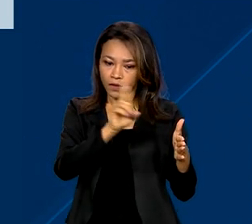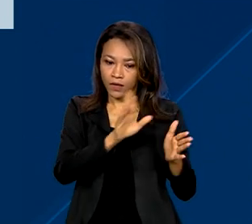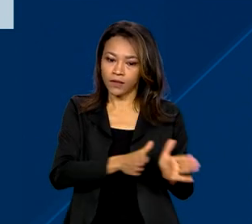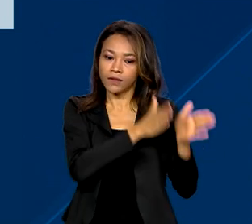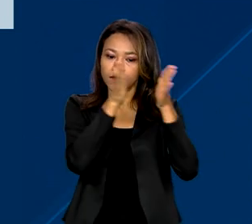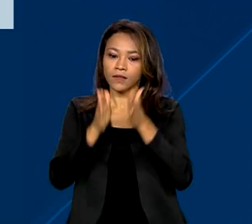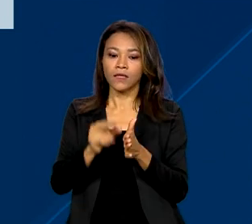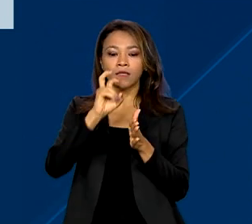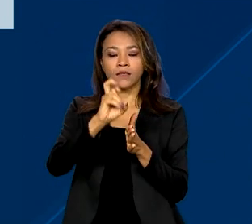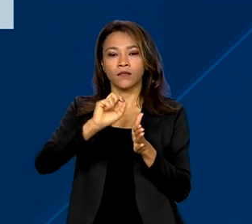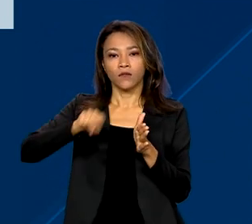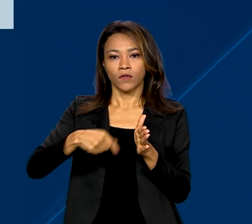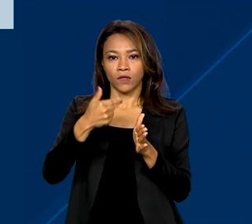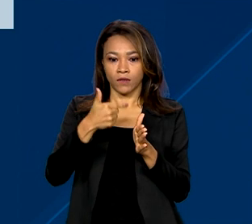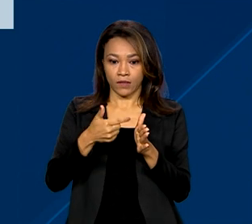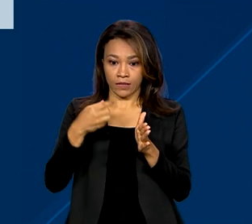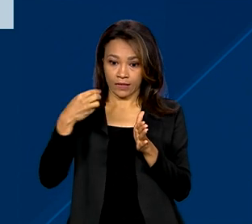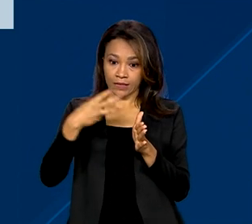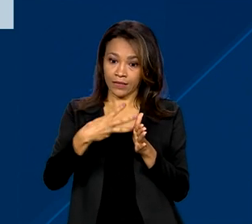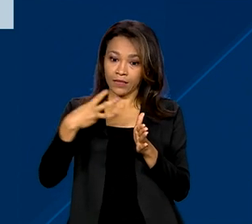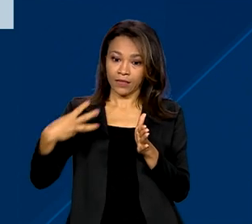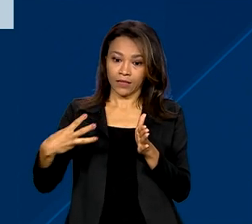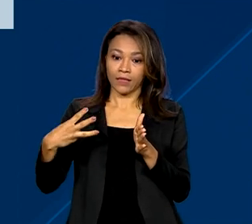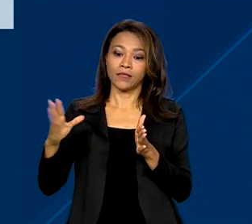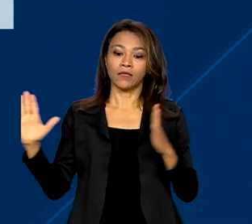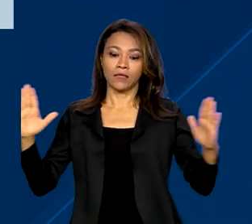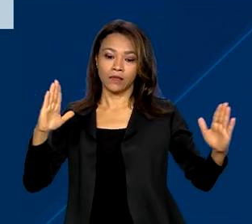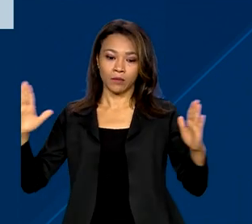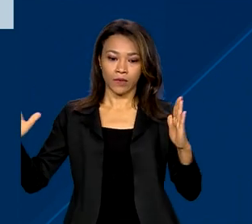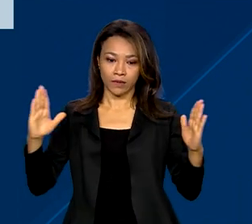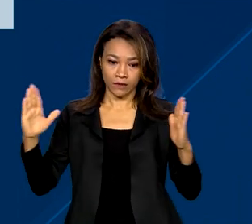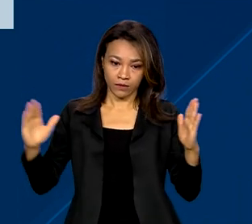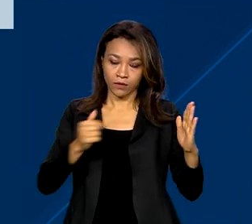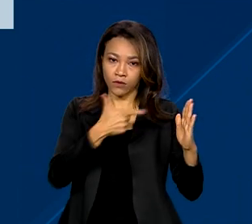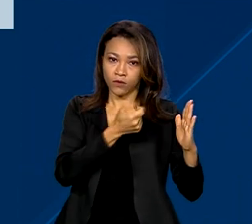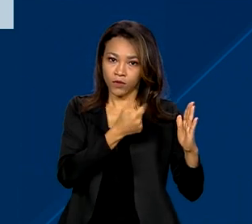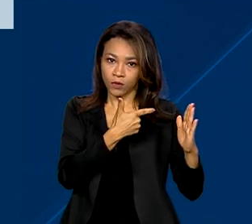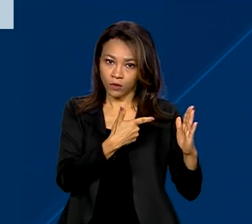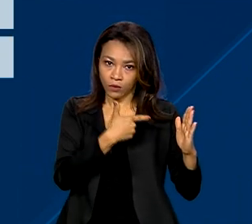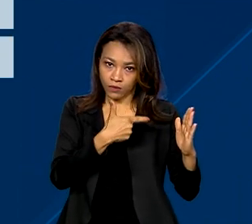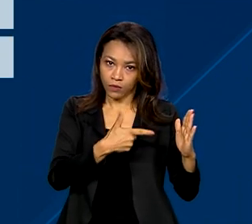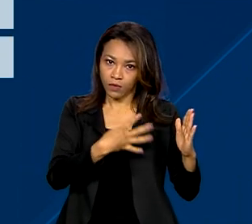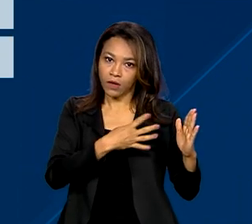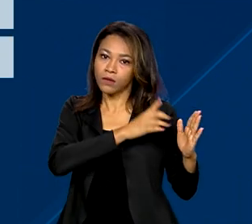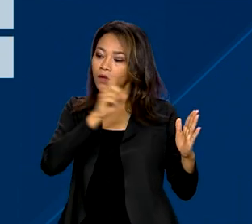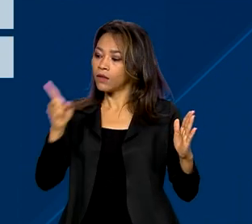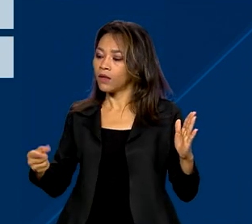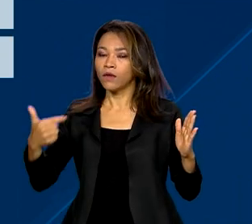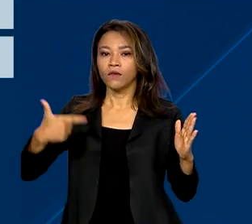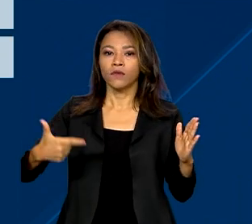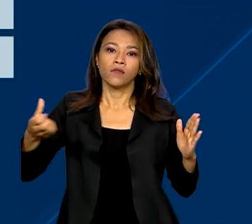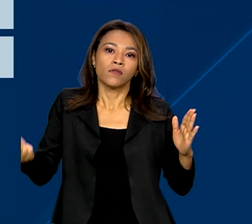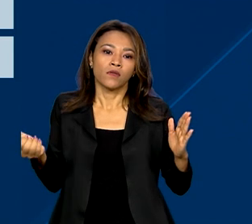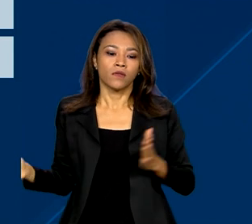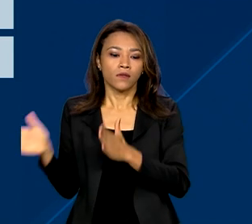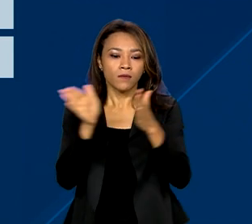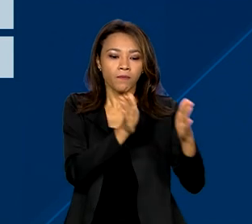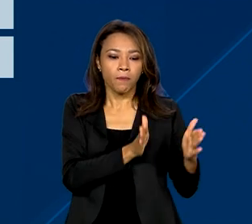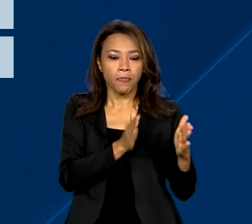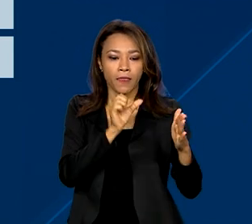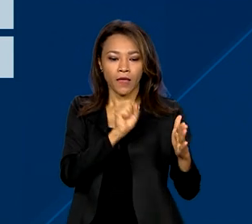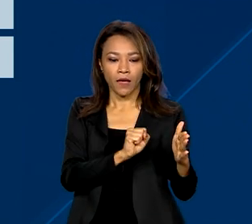reais e 33 centavos entre 2024 e 2026 a SELIC tem previsão de ficar na média